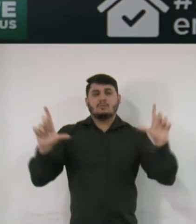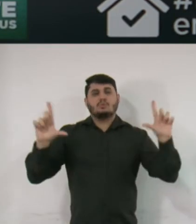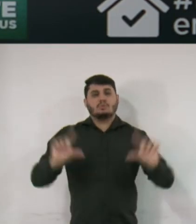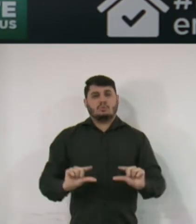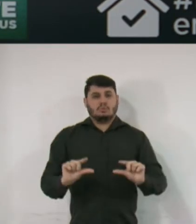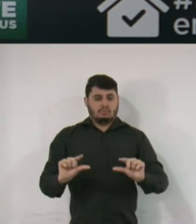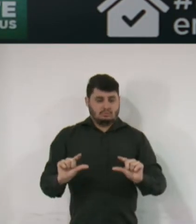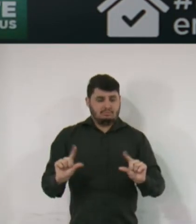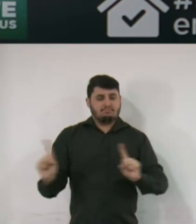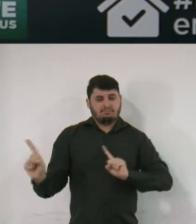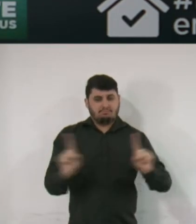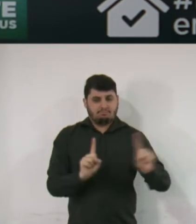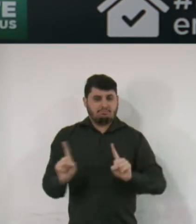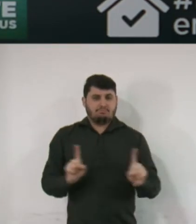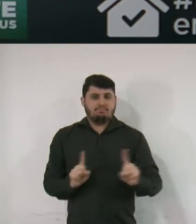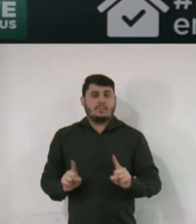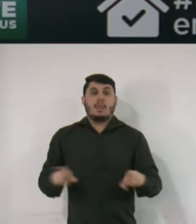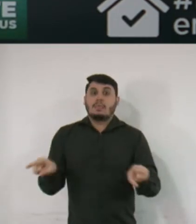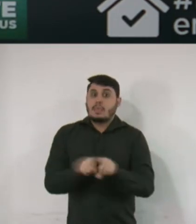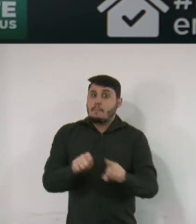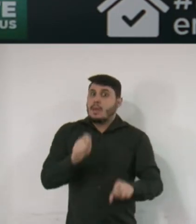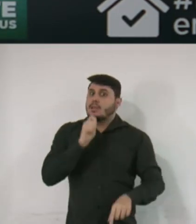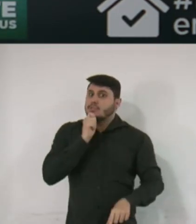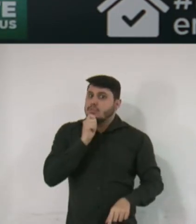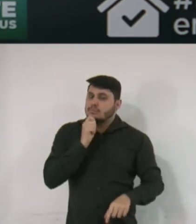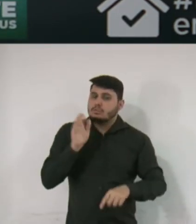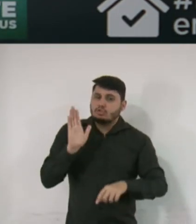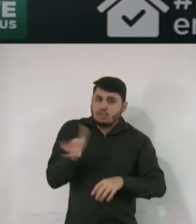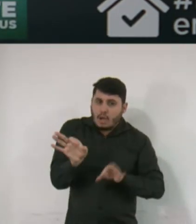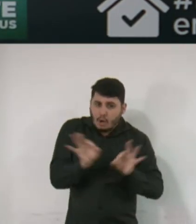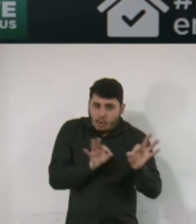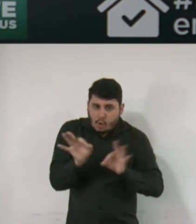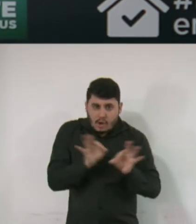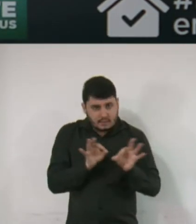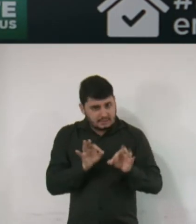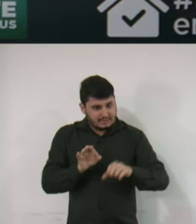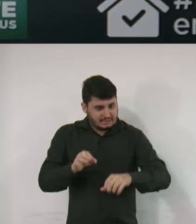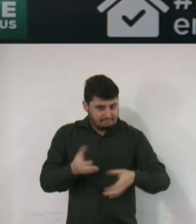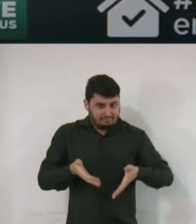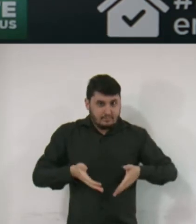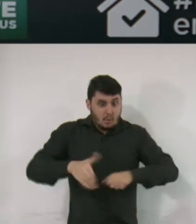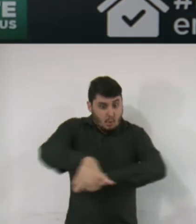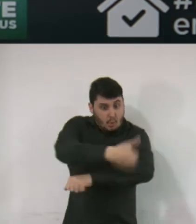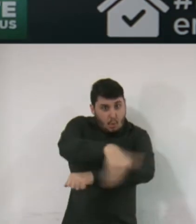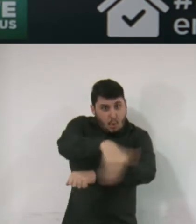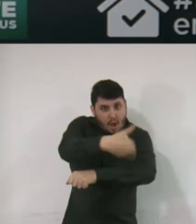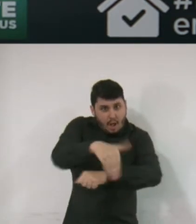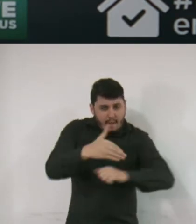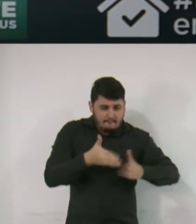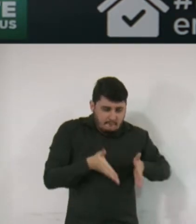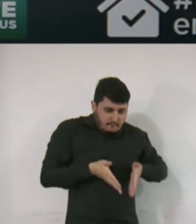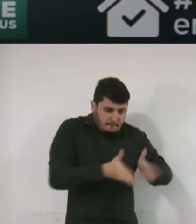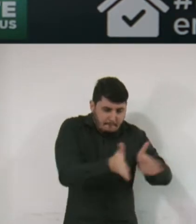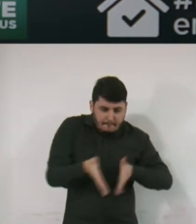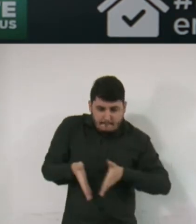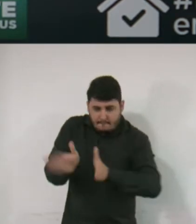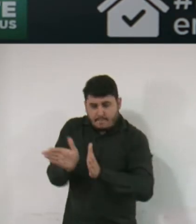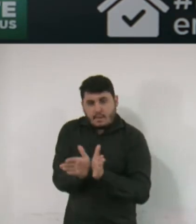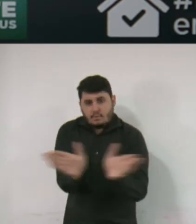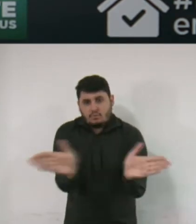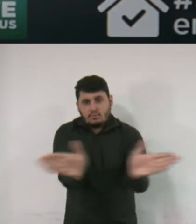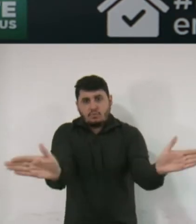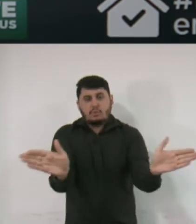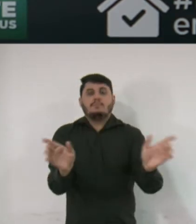sendo feita, ainda além de uma parte de calçadas para fechar todo o circuito do Parque 18 de Maio, o asfaltamento